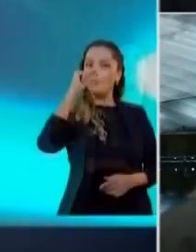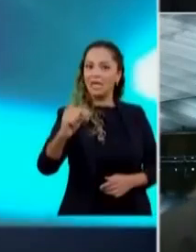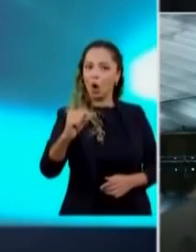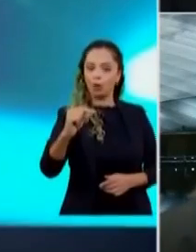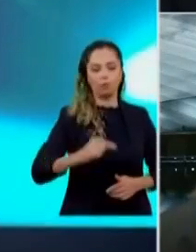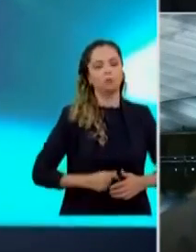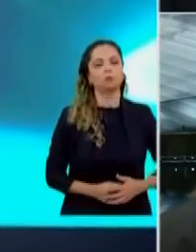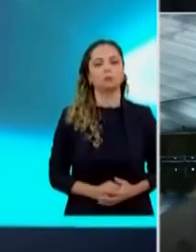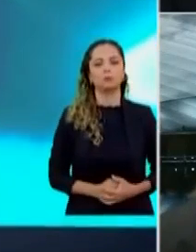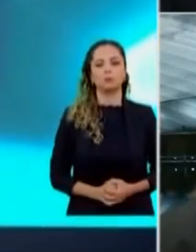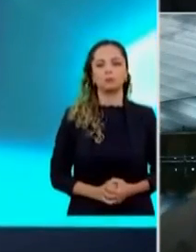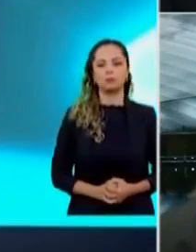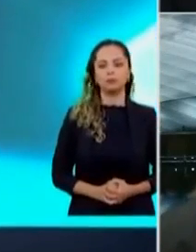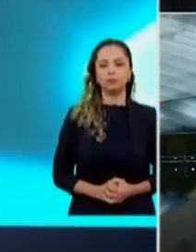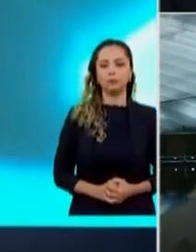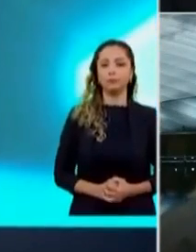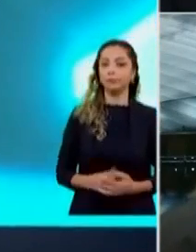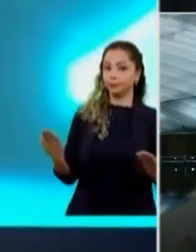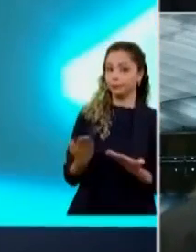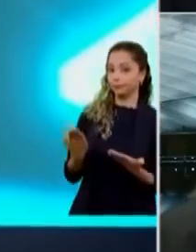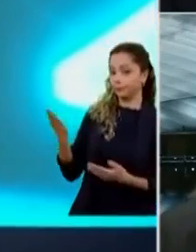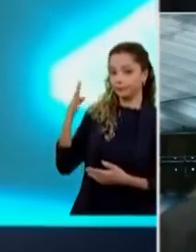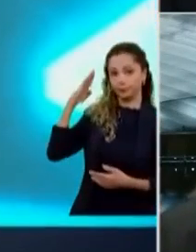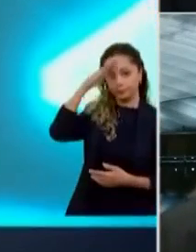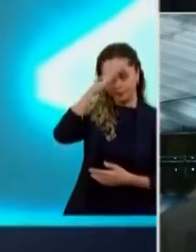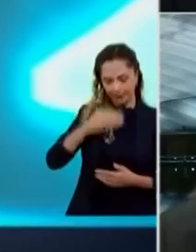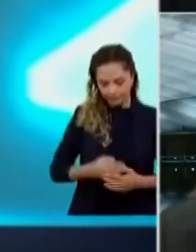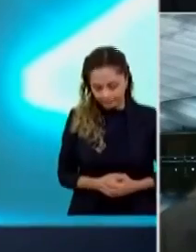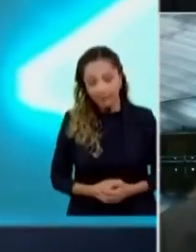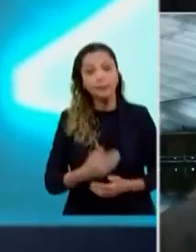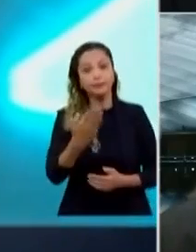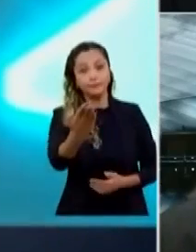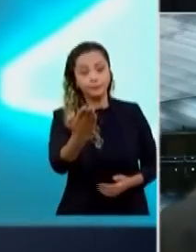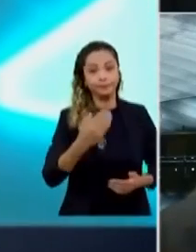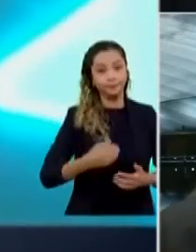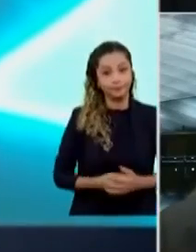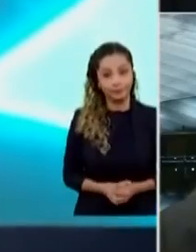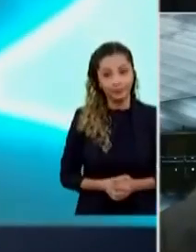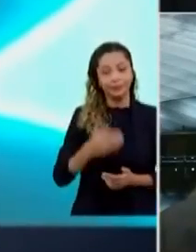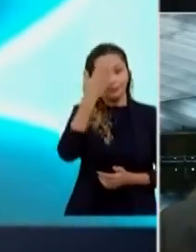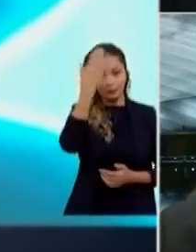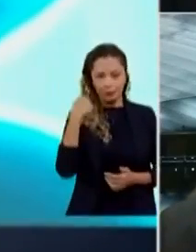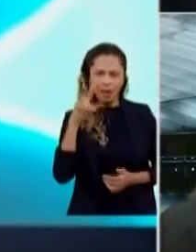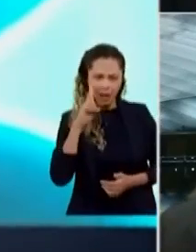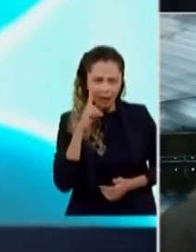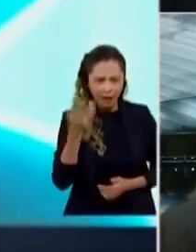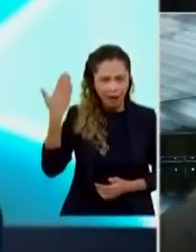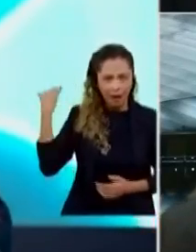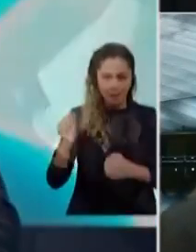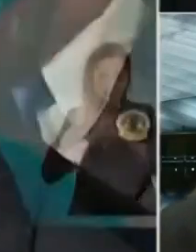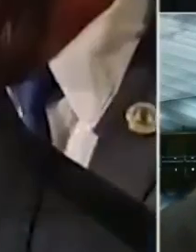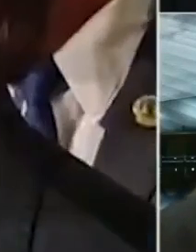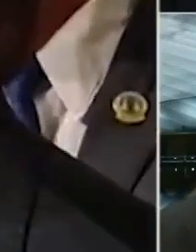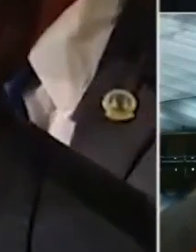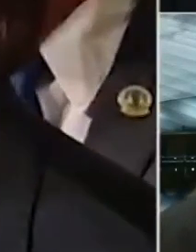é mais fácil. E é mais fácil hoje conseguir verbas para o município no Congresso do que nos municípios.